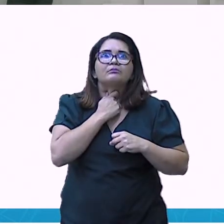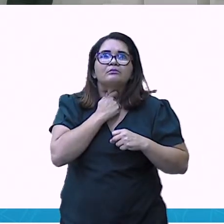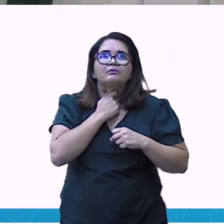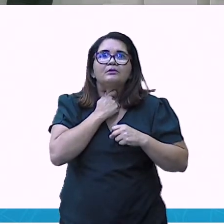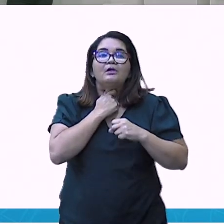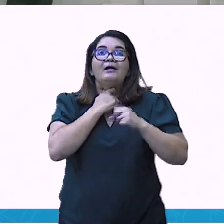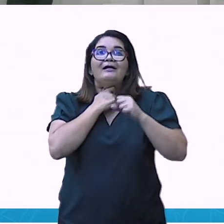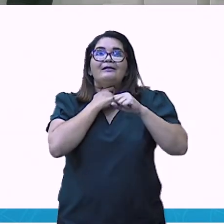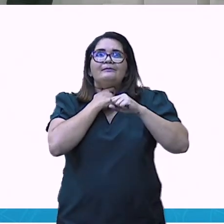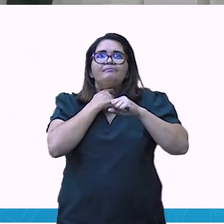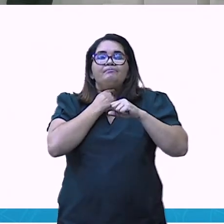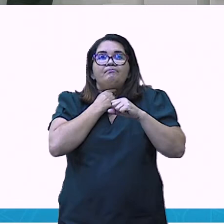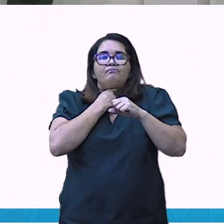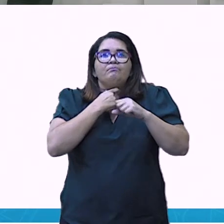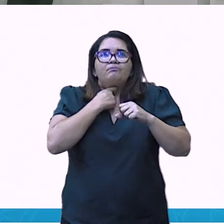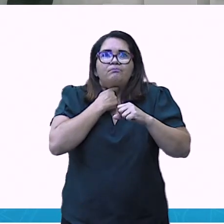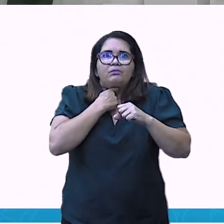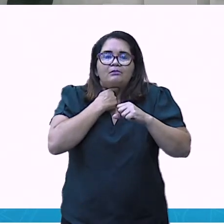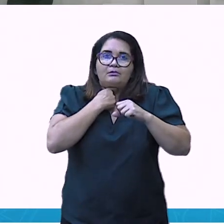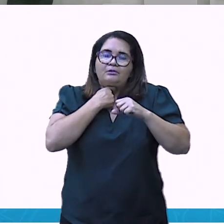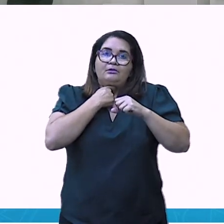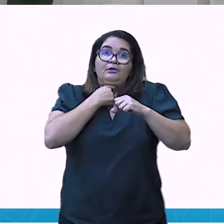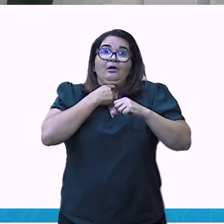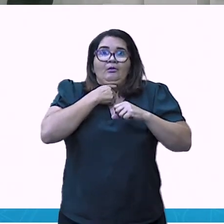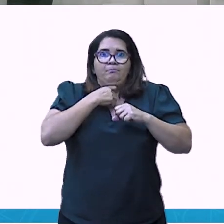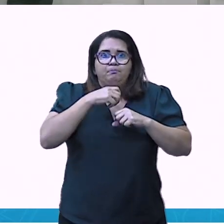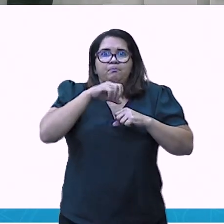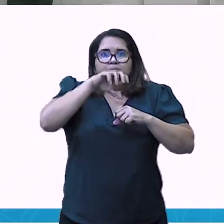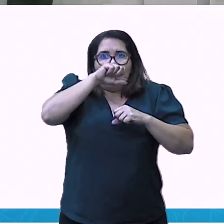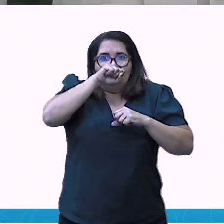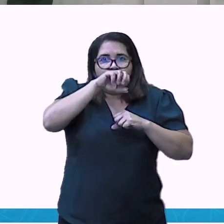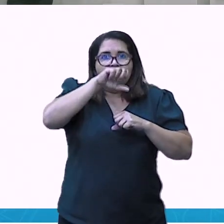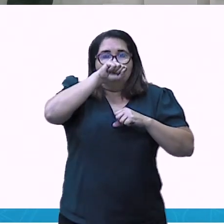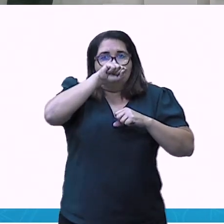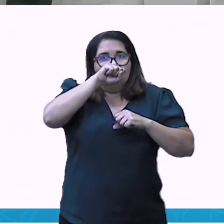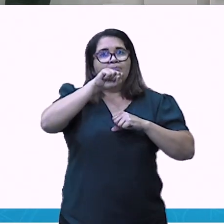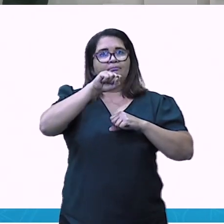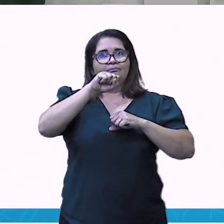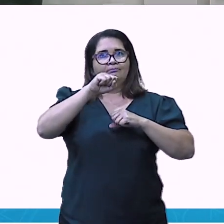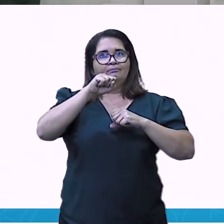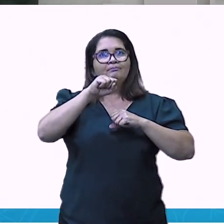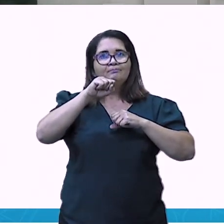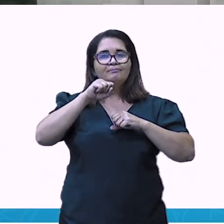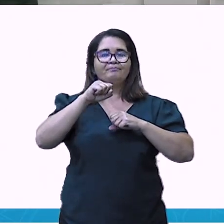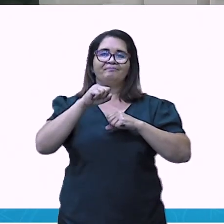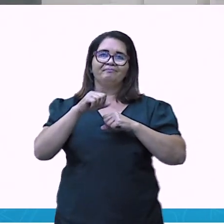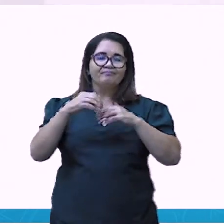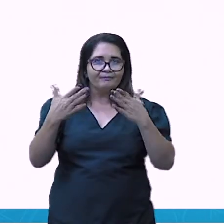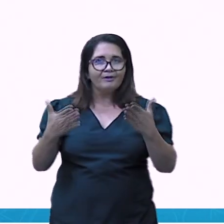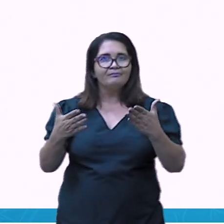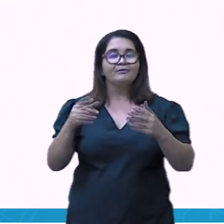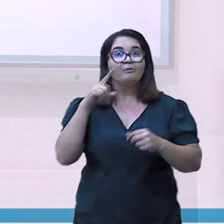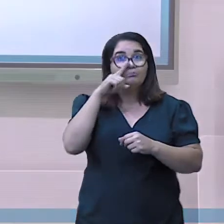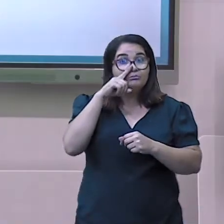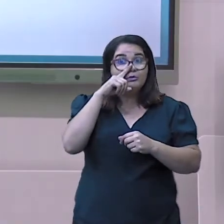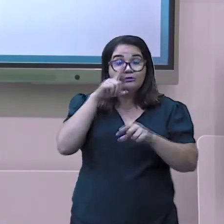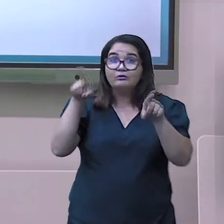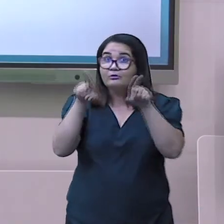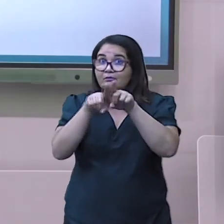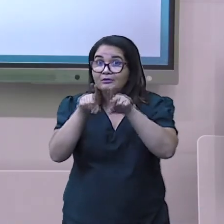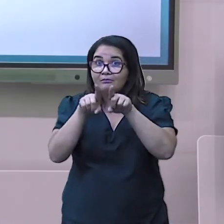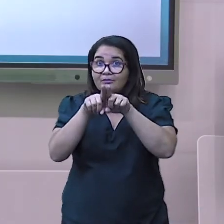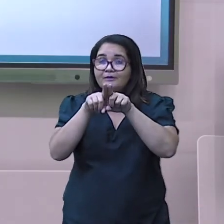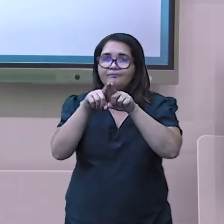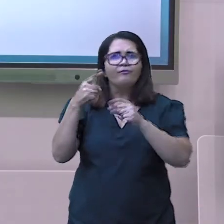ficar preso ali, causando o sufocamento acidentalmente. Aqui na primeira imagem, nós temos